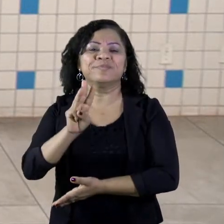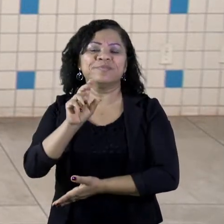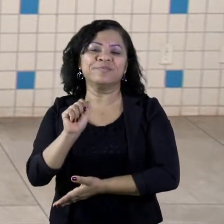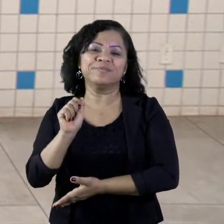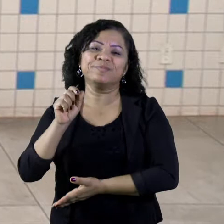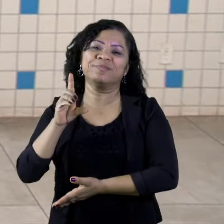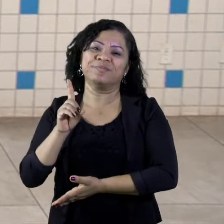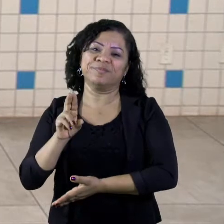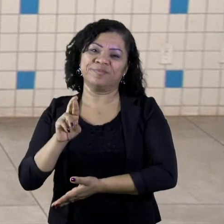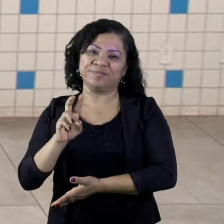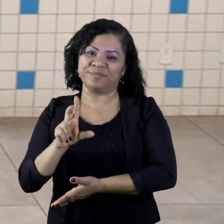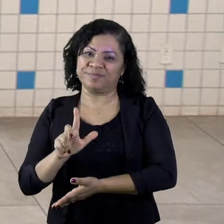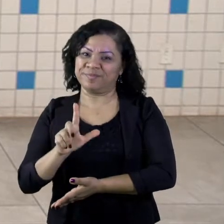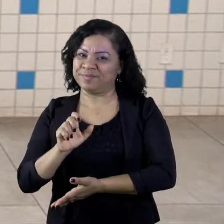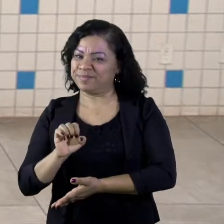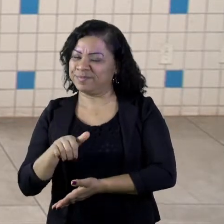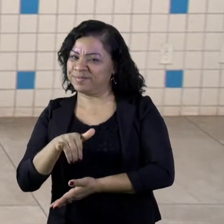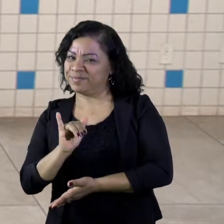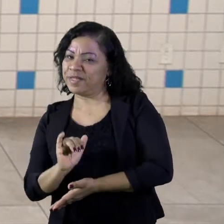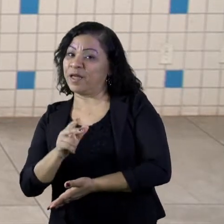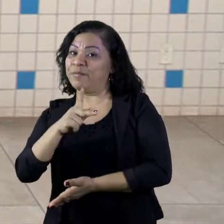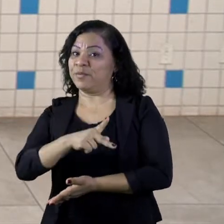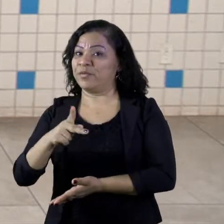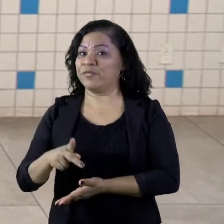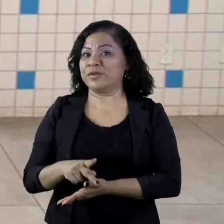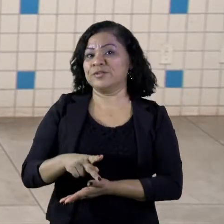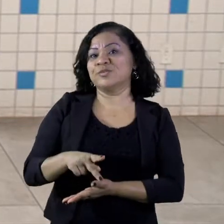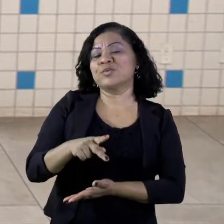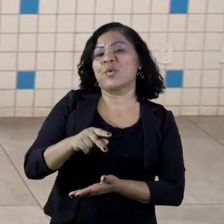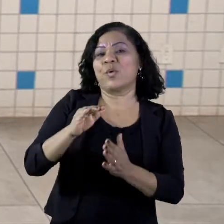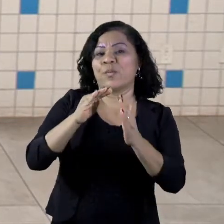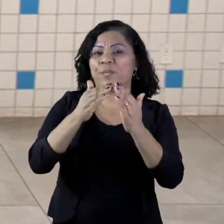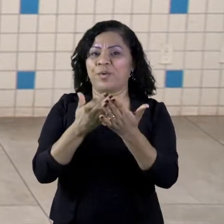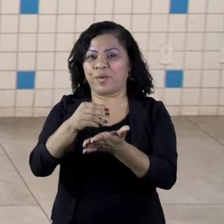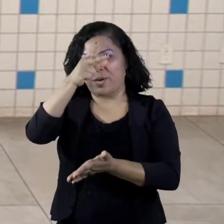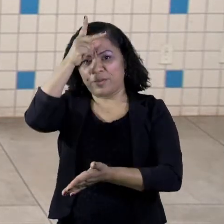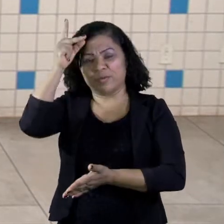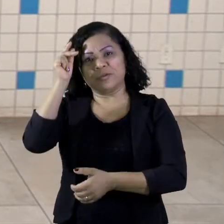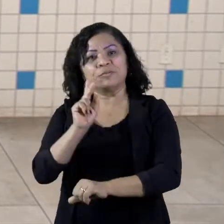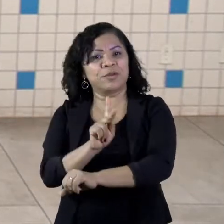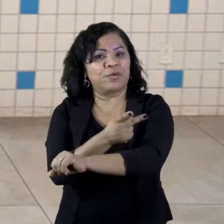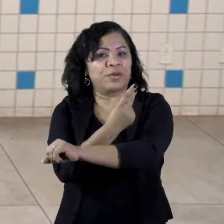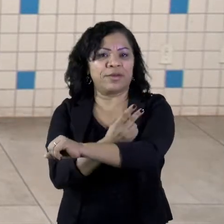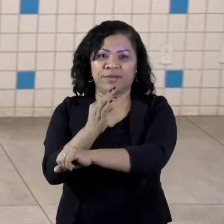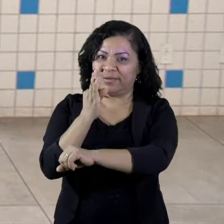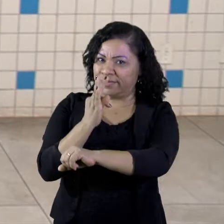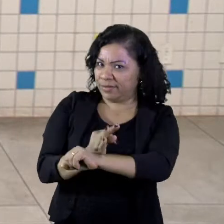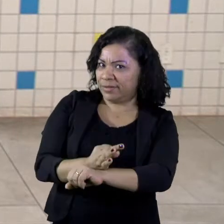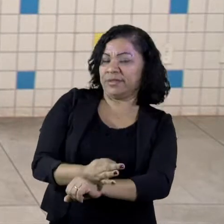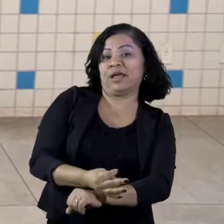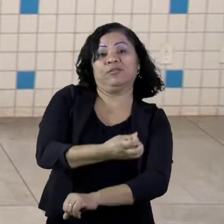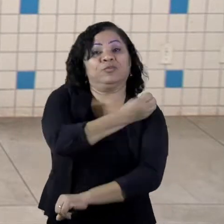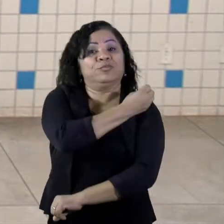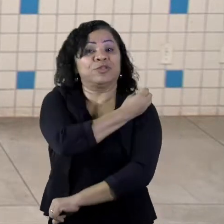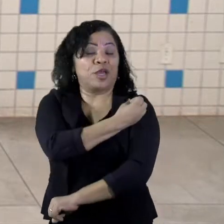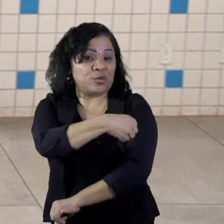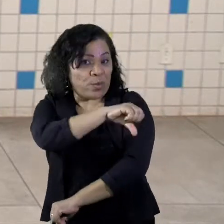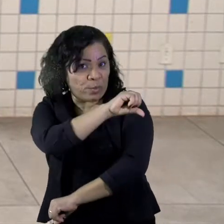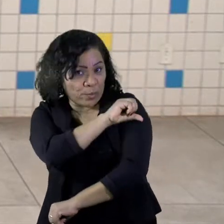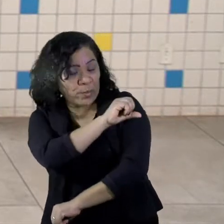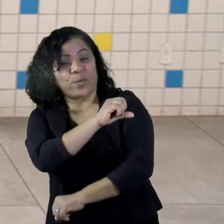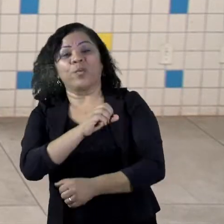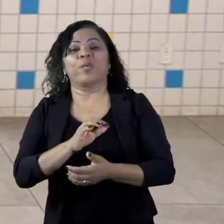Araújo Silva, professor da Escola Municipal Henrique Taloni, do sexto ao nono ano, com a disciplina História. O